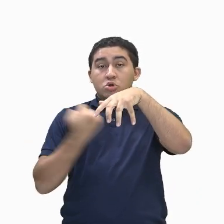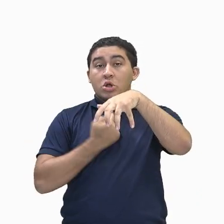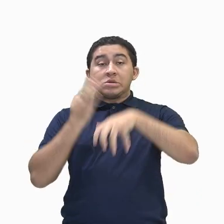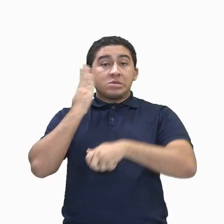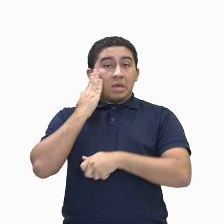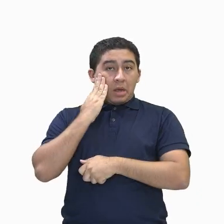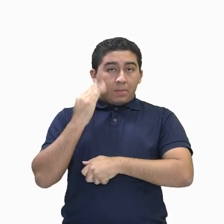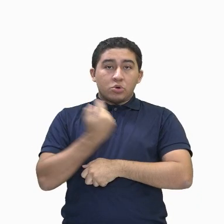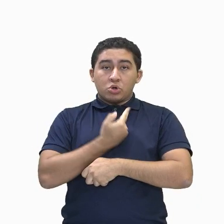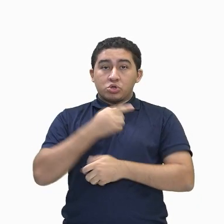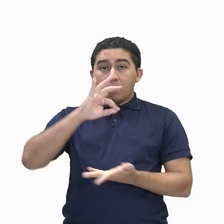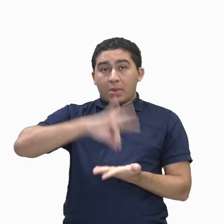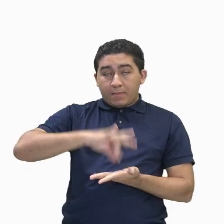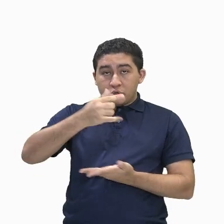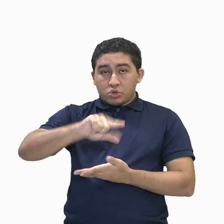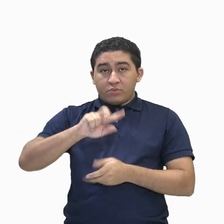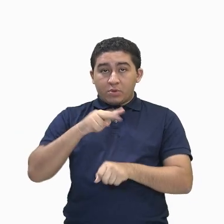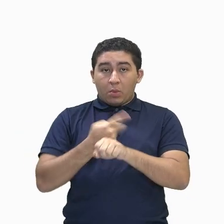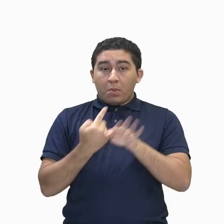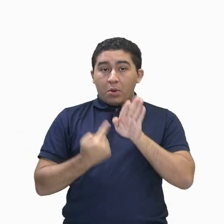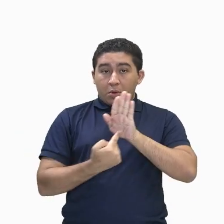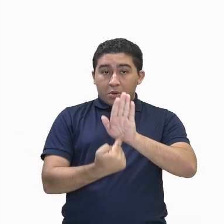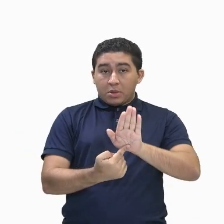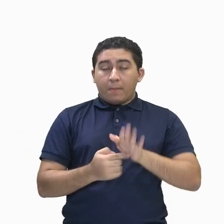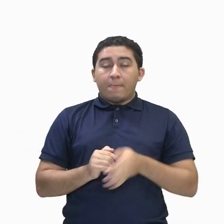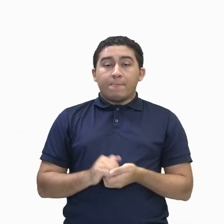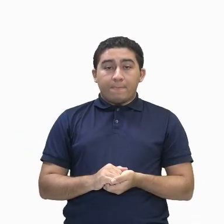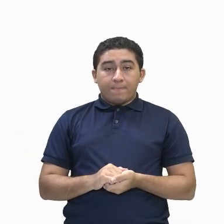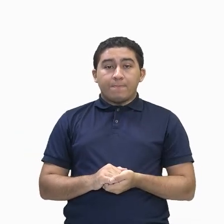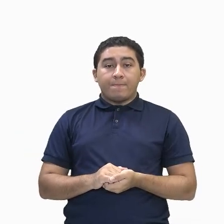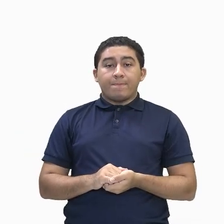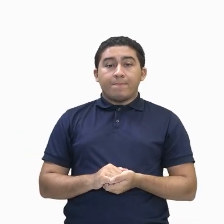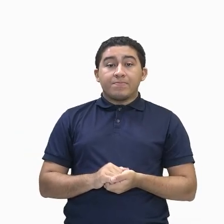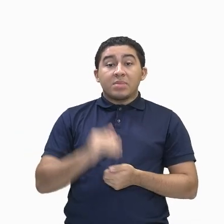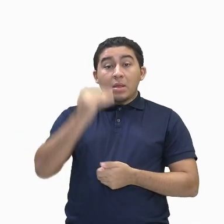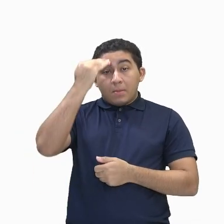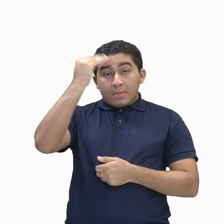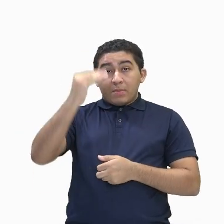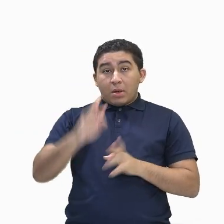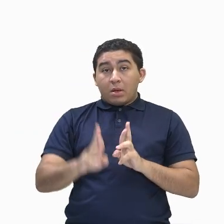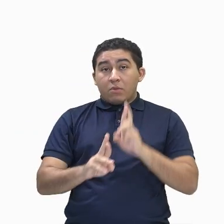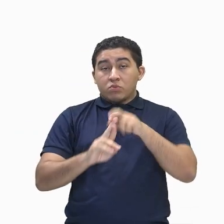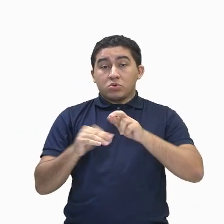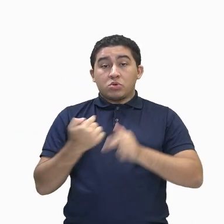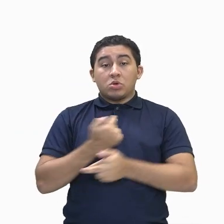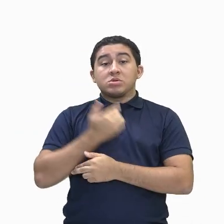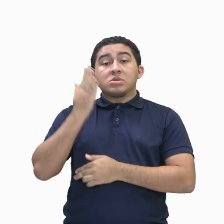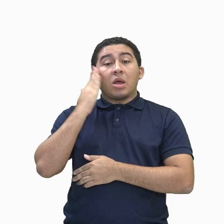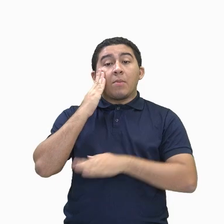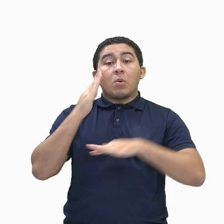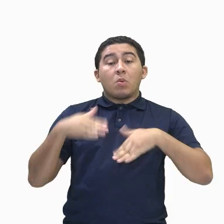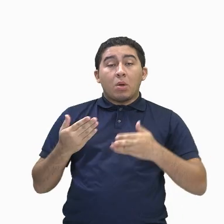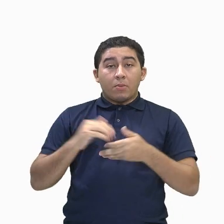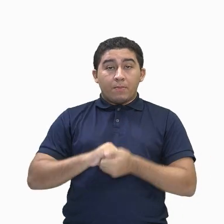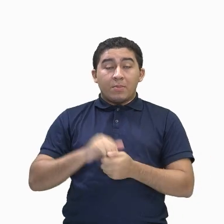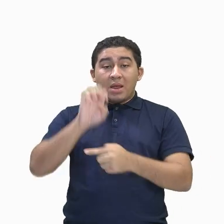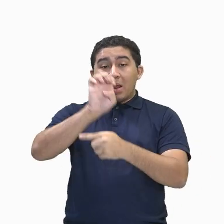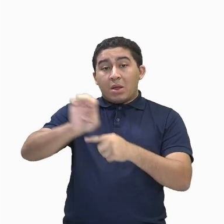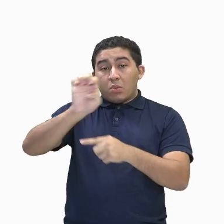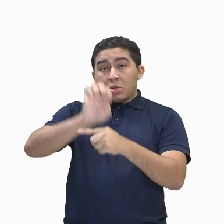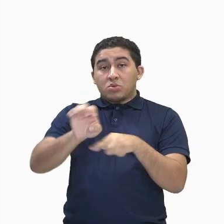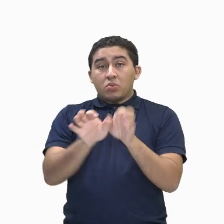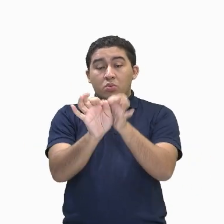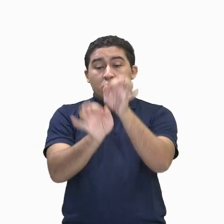mapa, que a gente vai rever mais uma vez. As principais referências nós vimos que são quem? Linha do Equador e